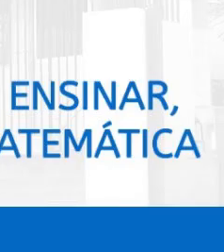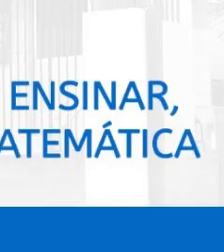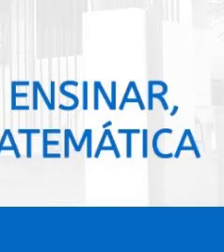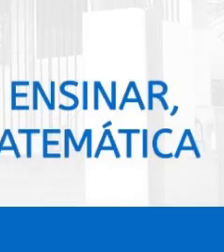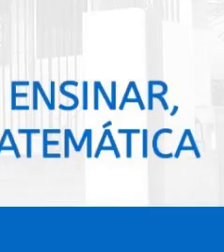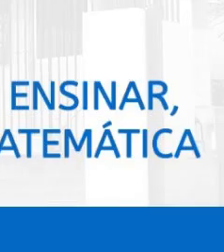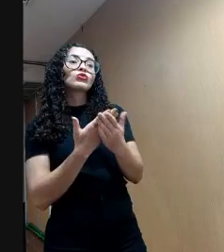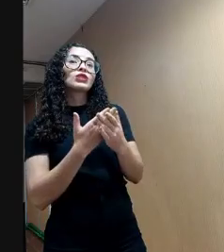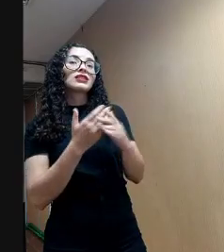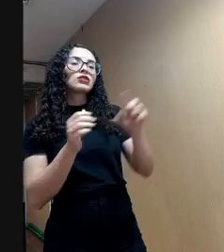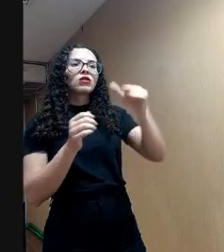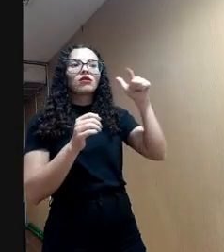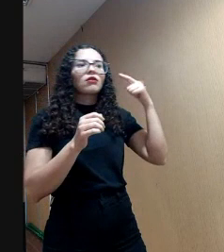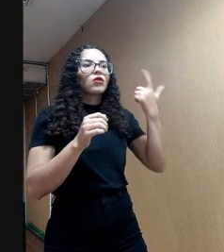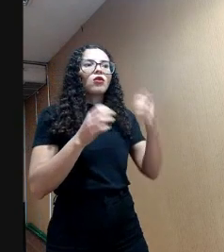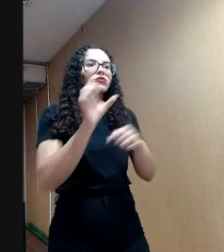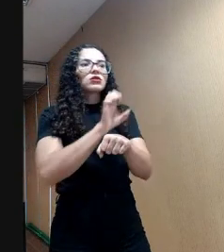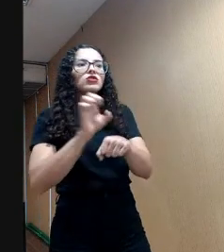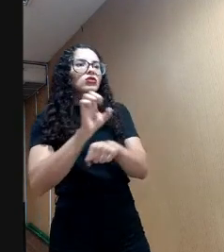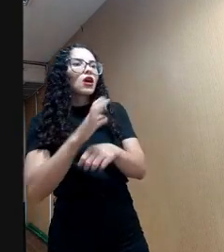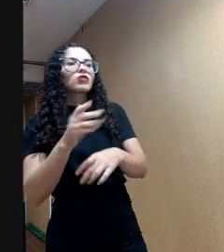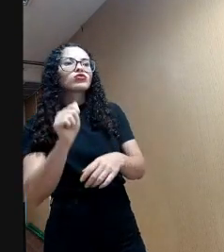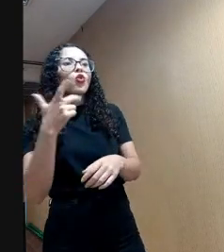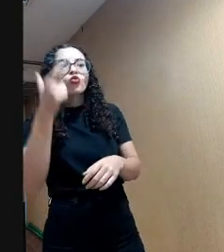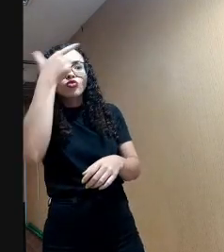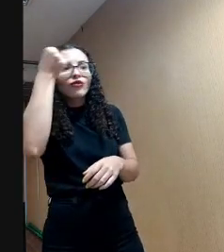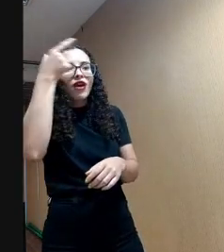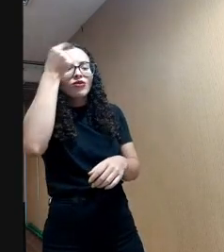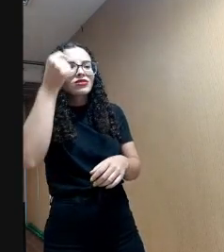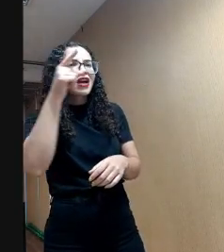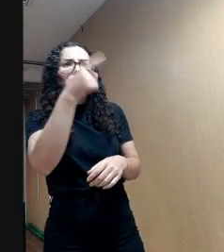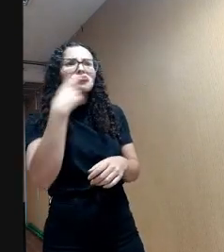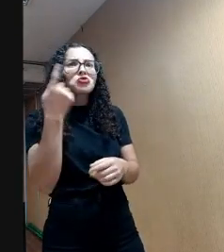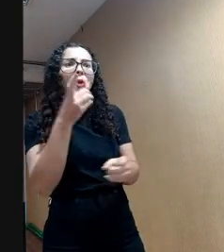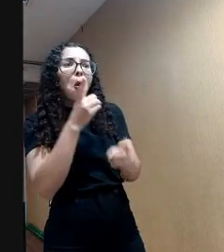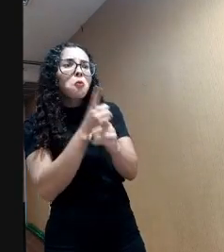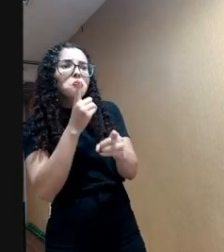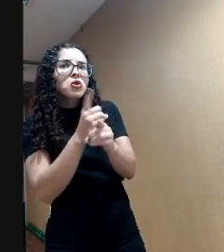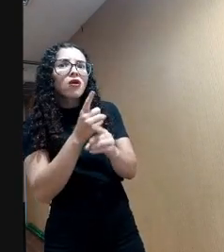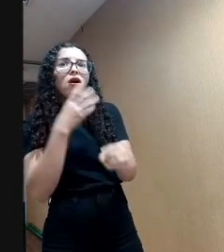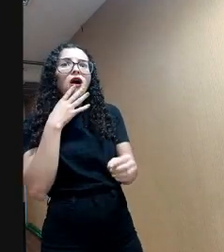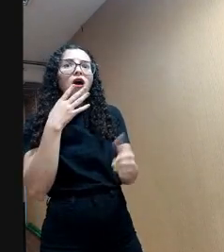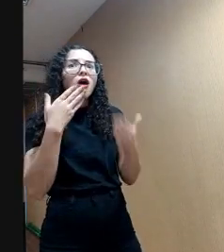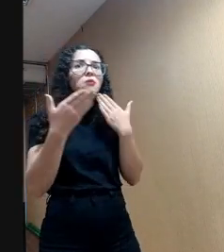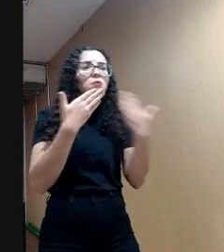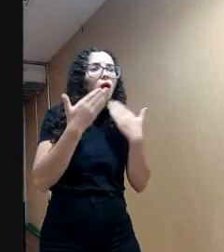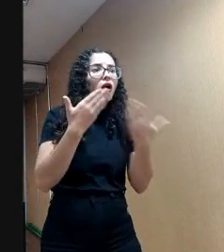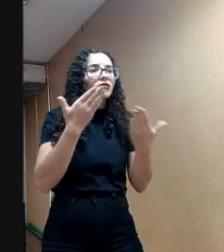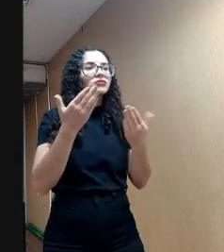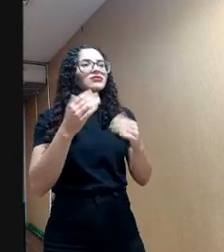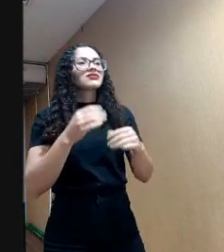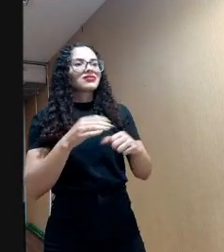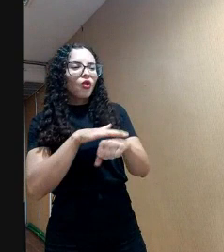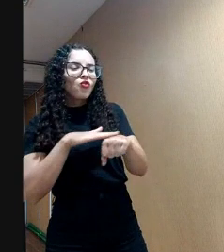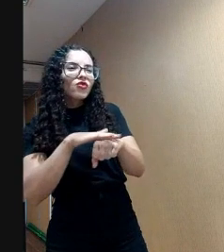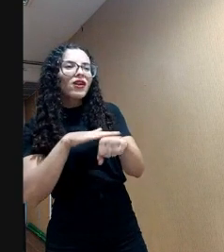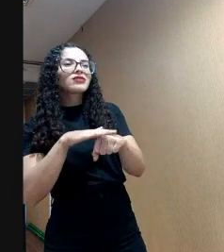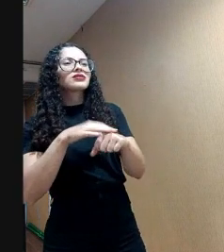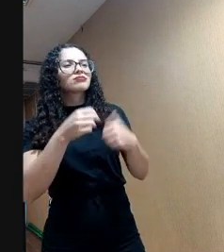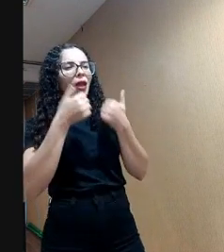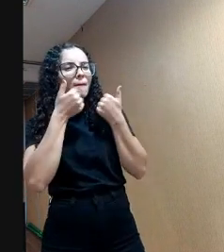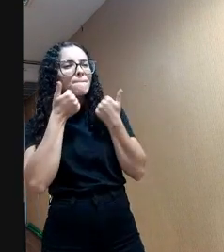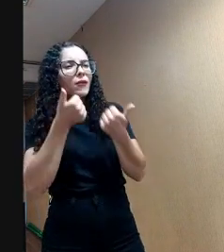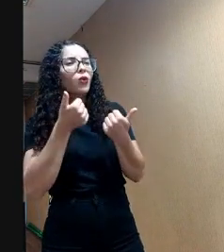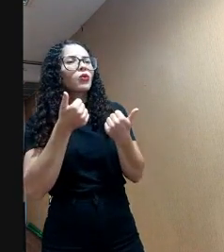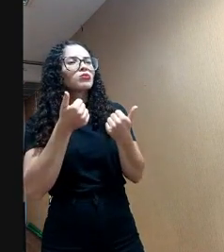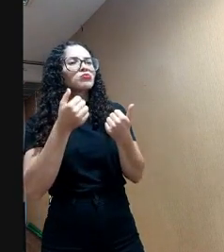a equipe, né? Toda a equipe da matemática que está aqui envolvida. Um agradecimento ao apoio, à gestão, que sempre que